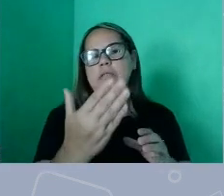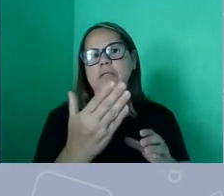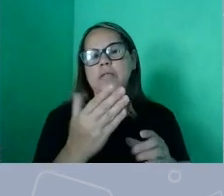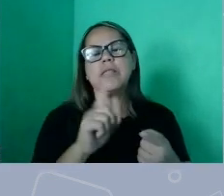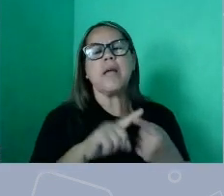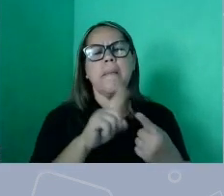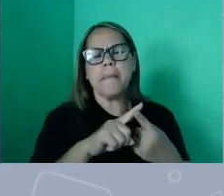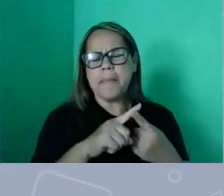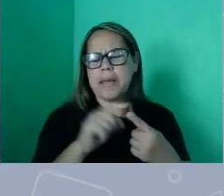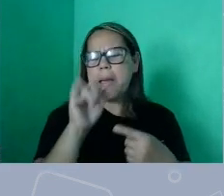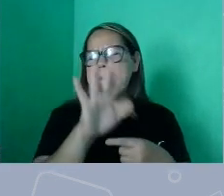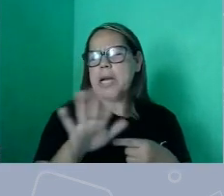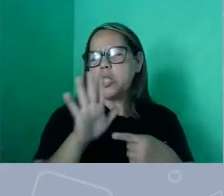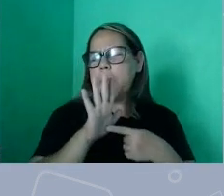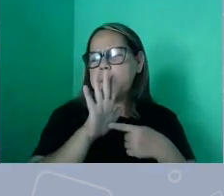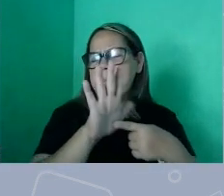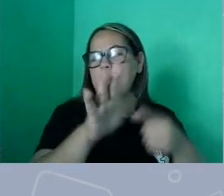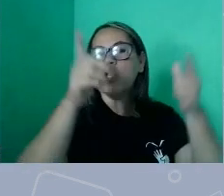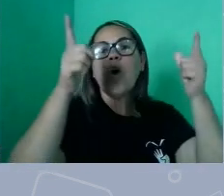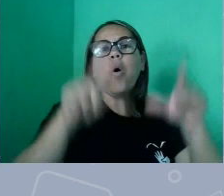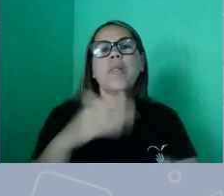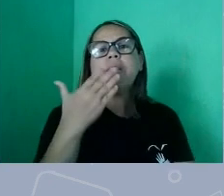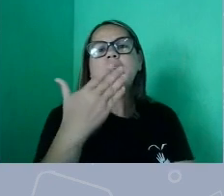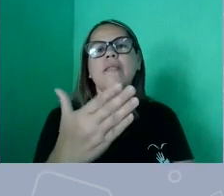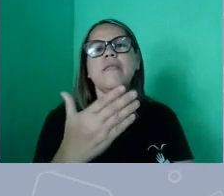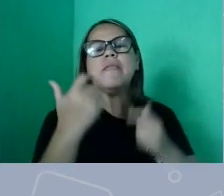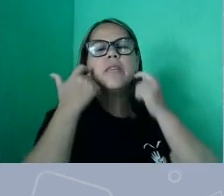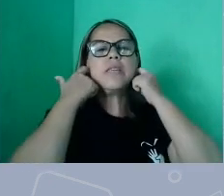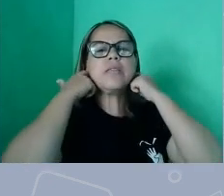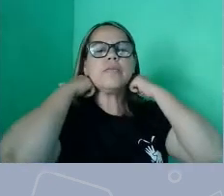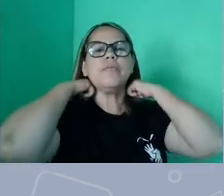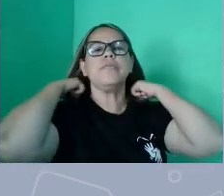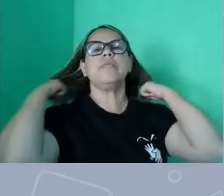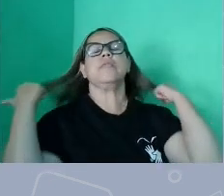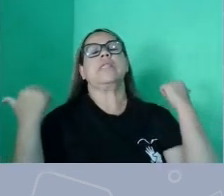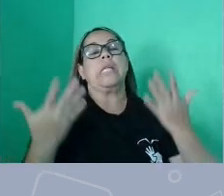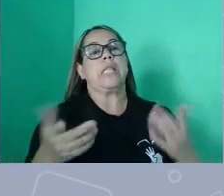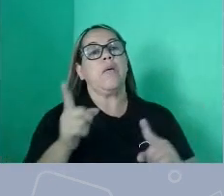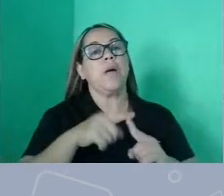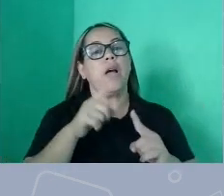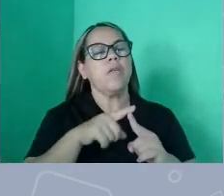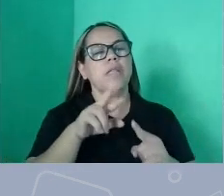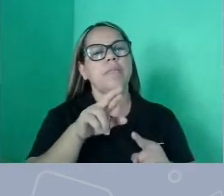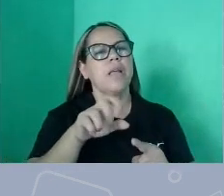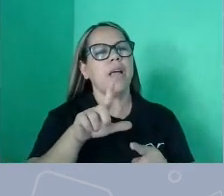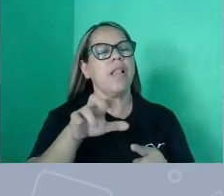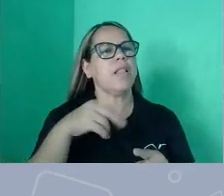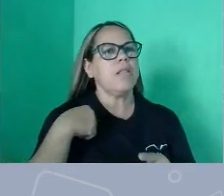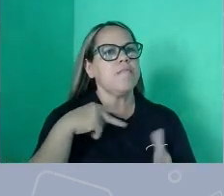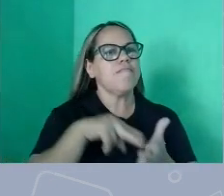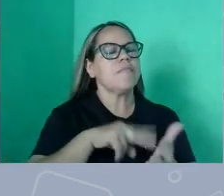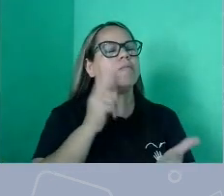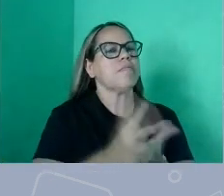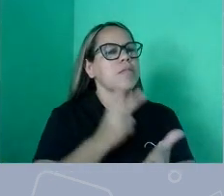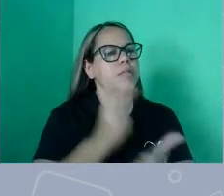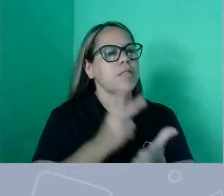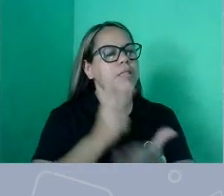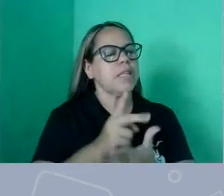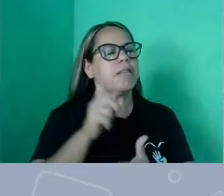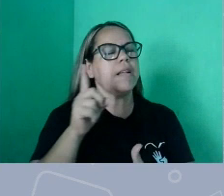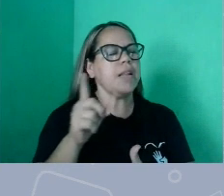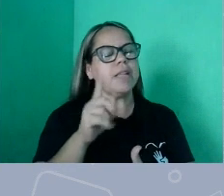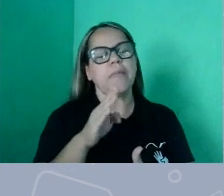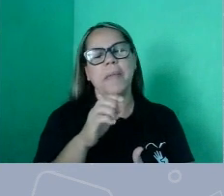também está indicando onde é essa frente é o tipo de relevo predominante nas bacias